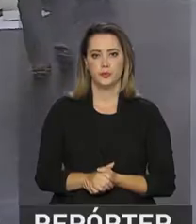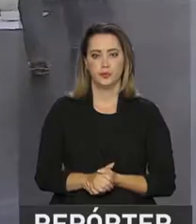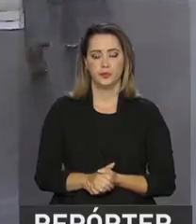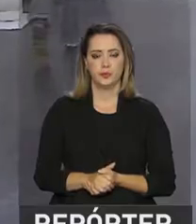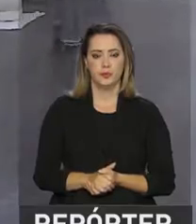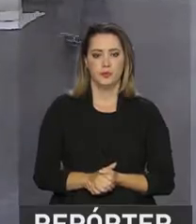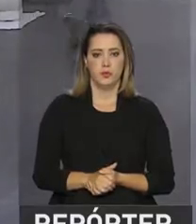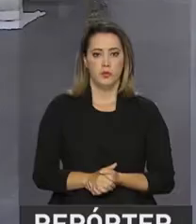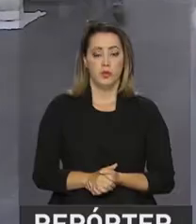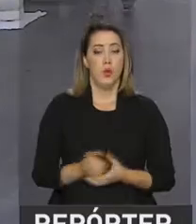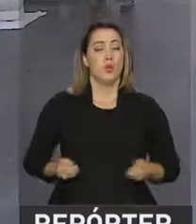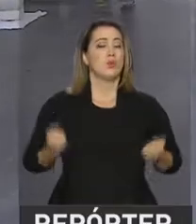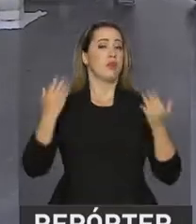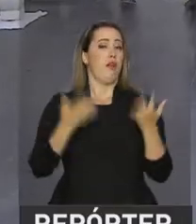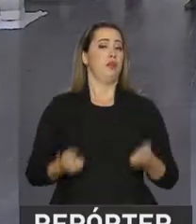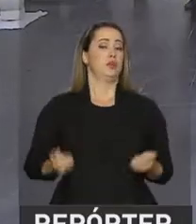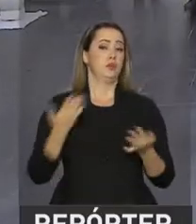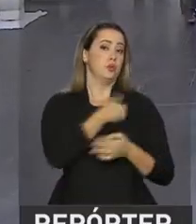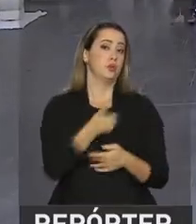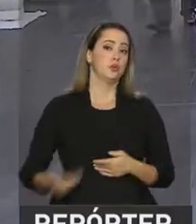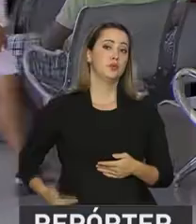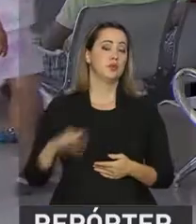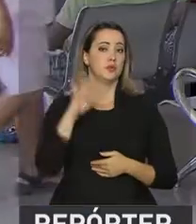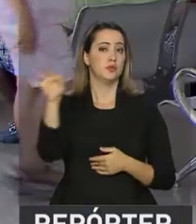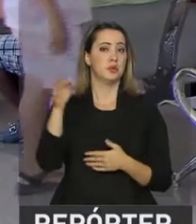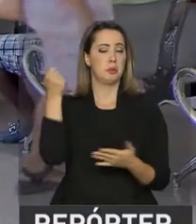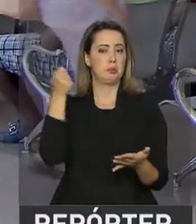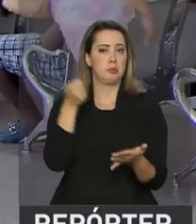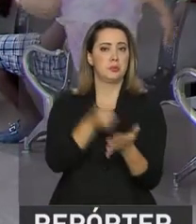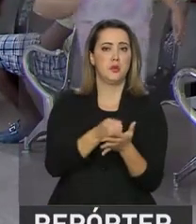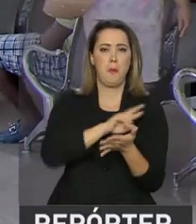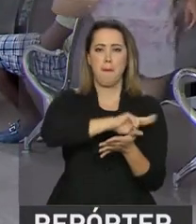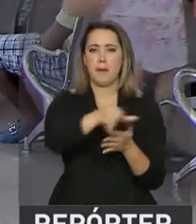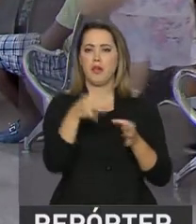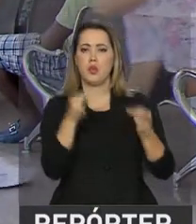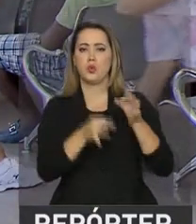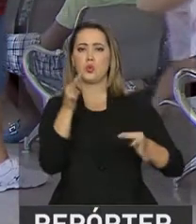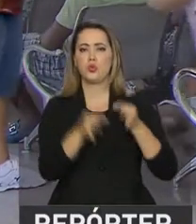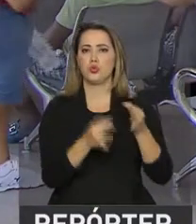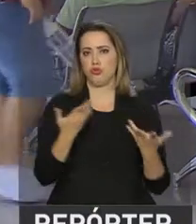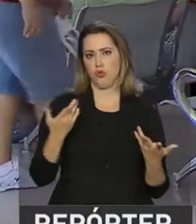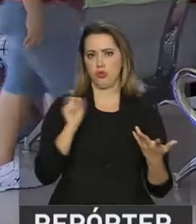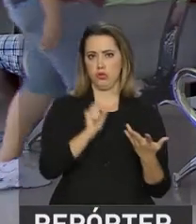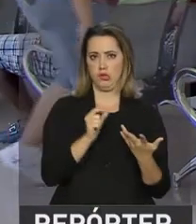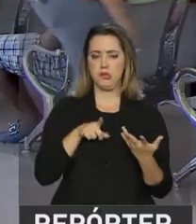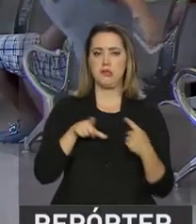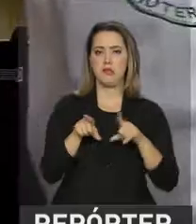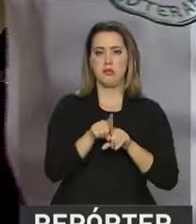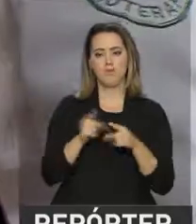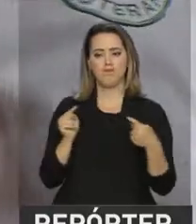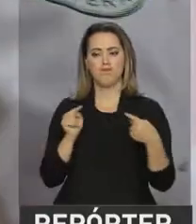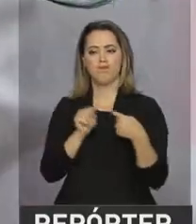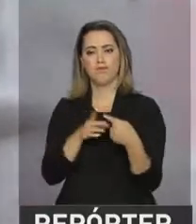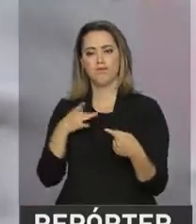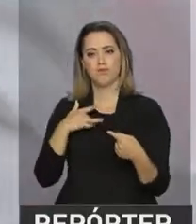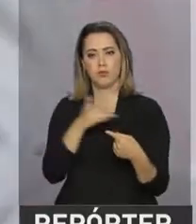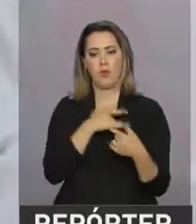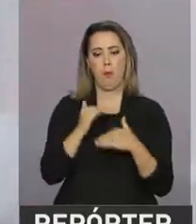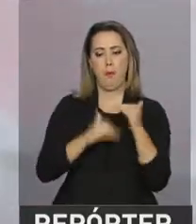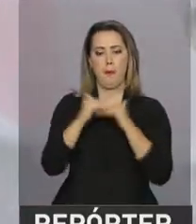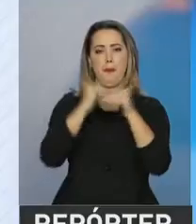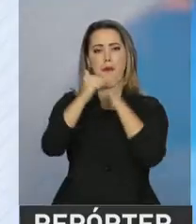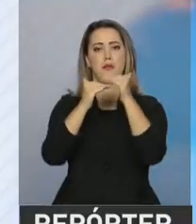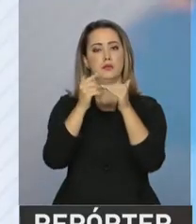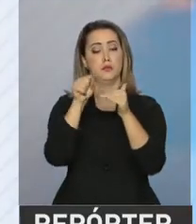os gastos do governo federal para cumprir sentenças da justiça relacionadas à saúde vêm aumentando a cada